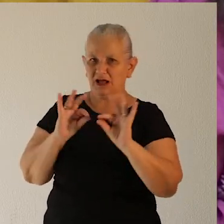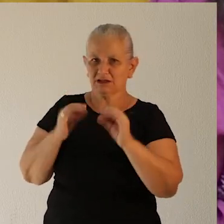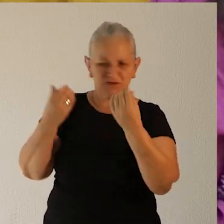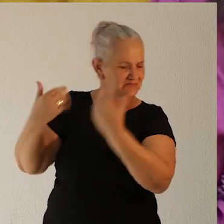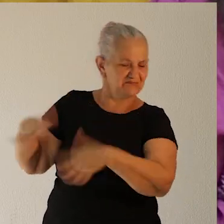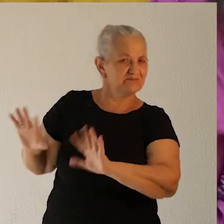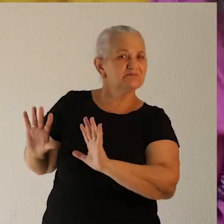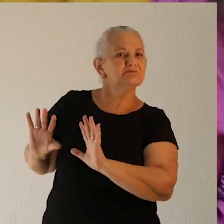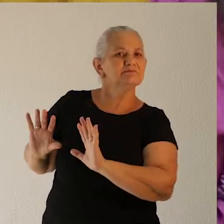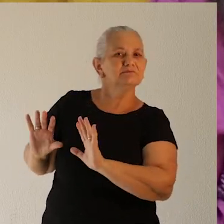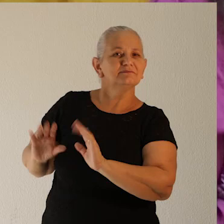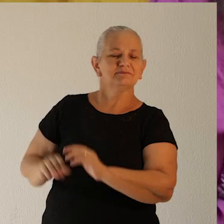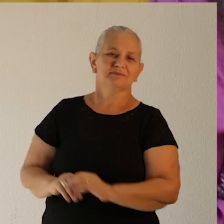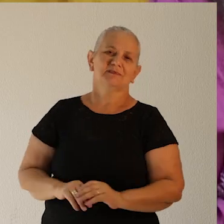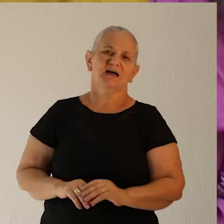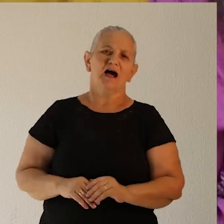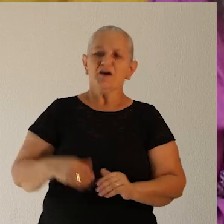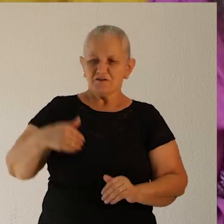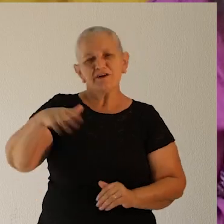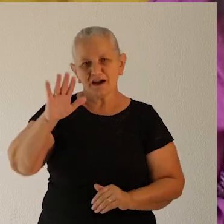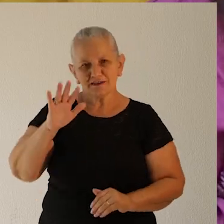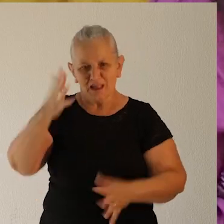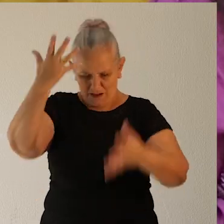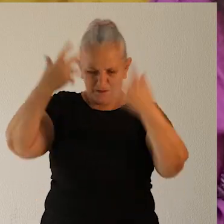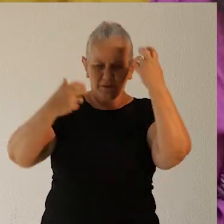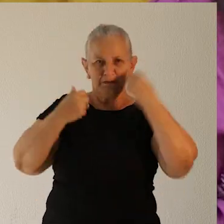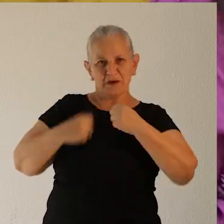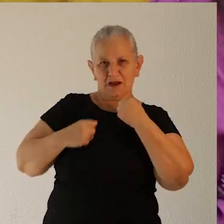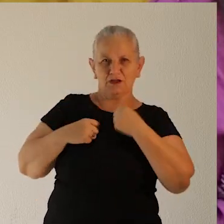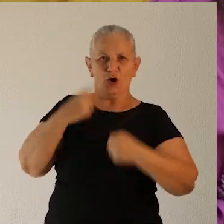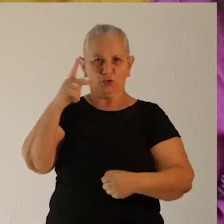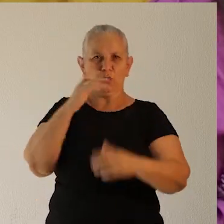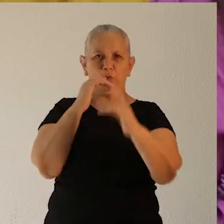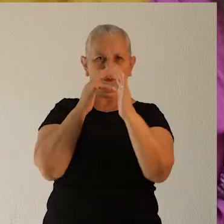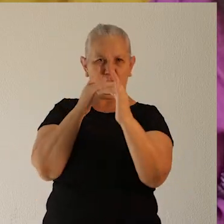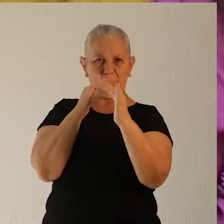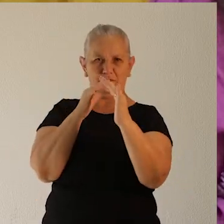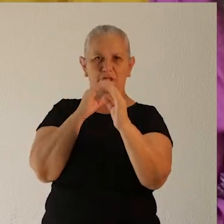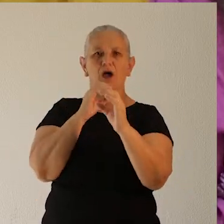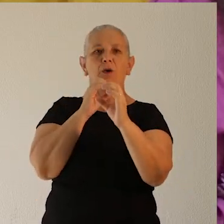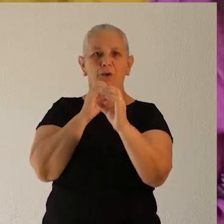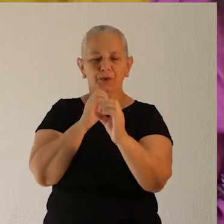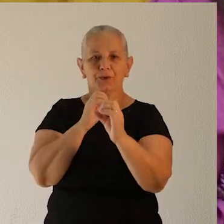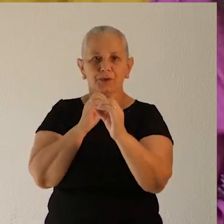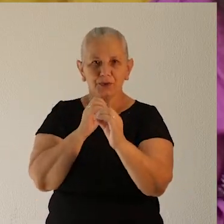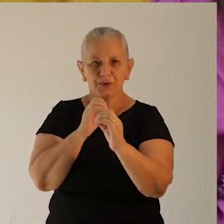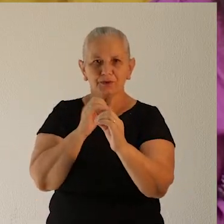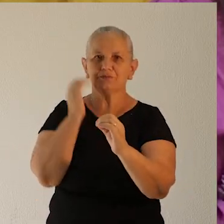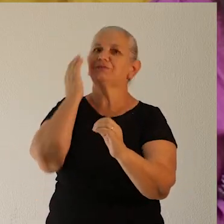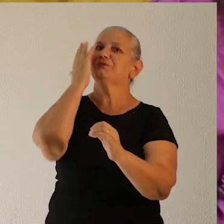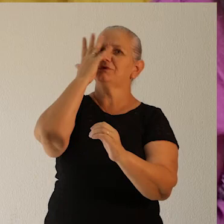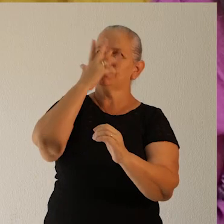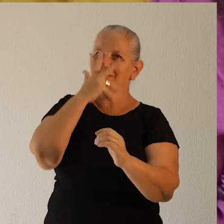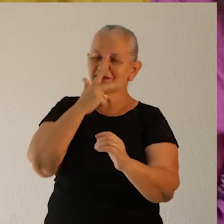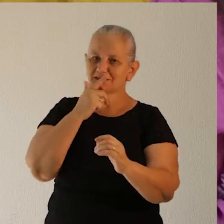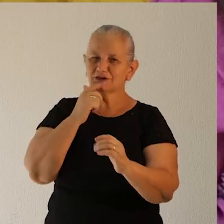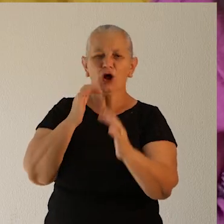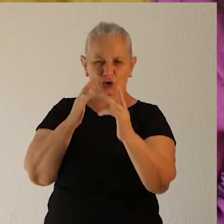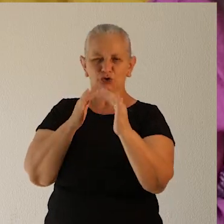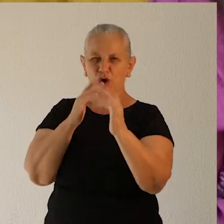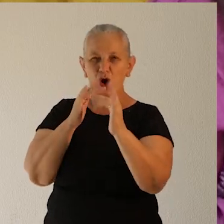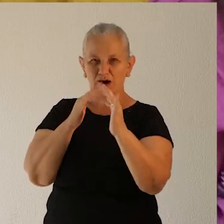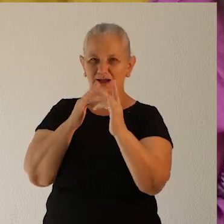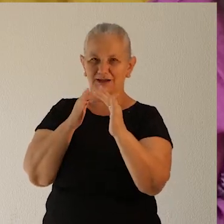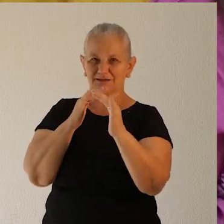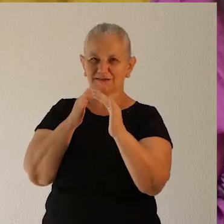pra dentro, vá se lavar e seu clarinete assoprar. Toca bonito, toca Nabor, o